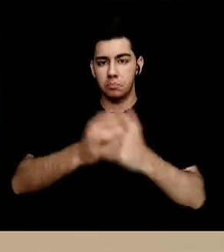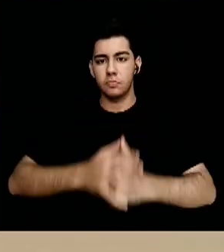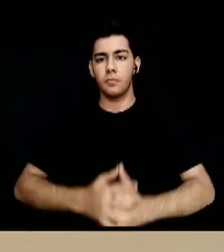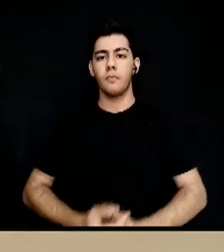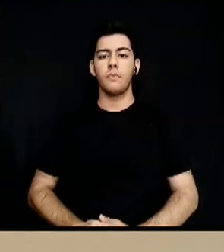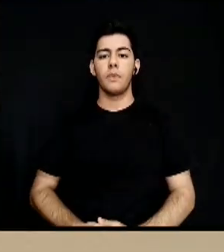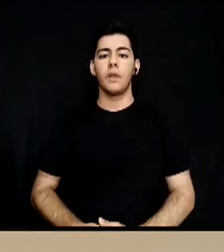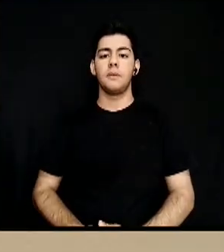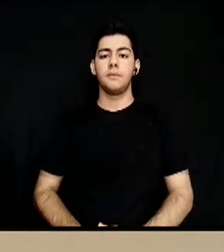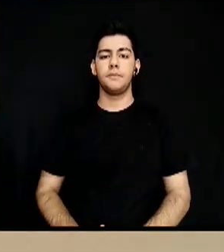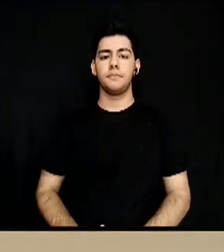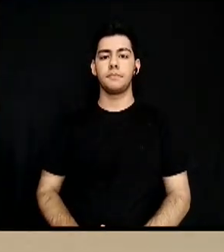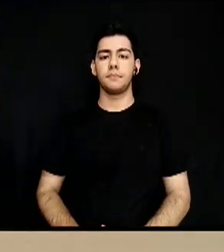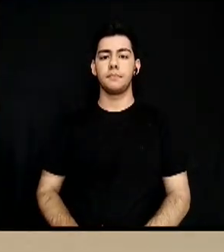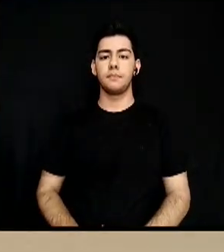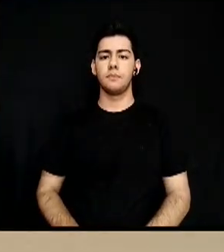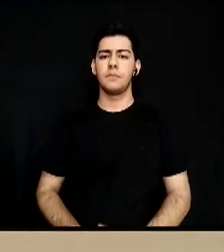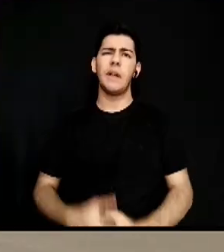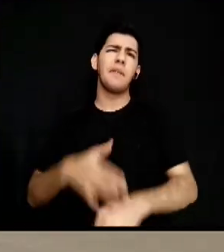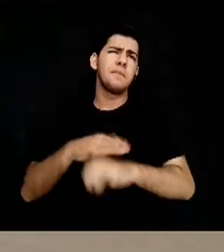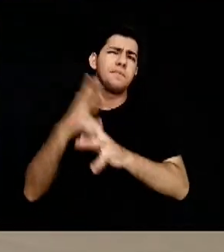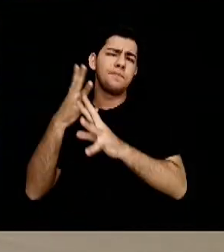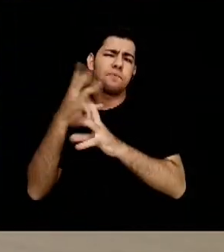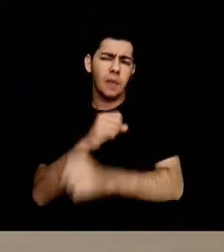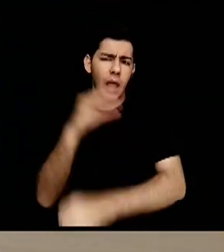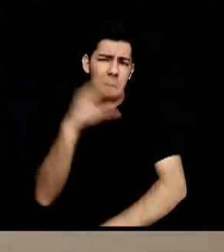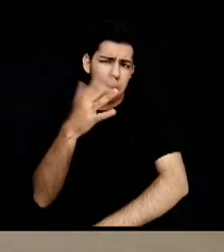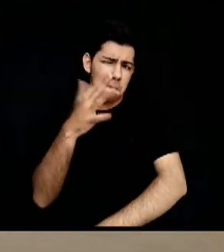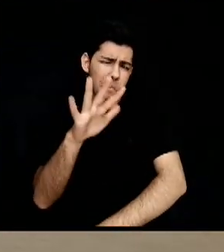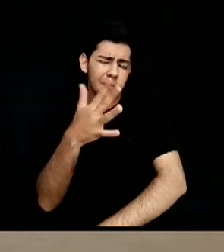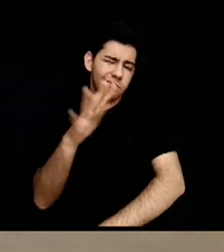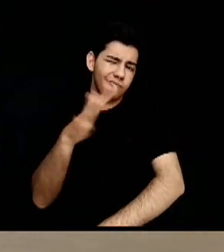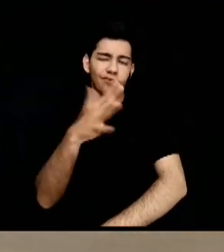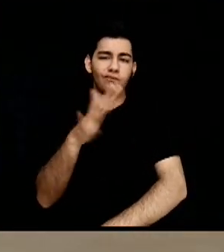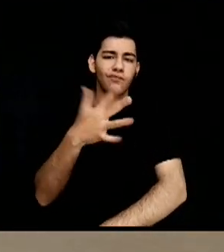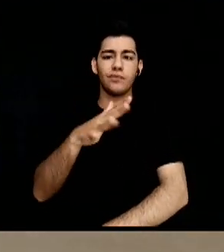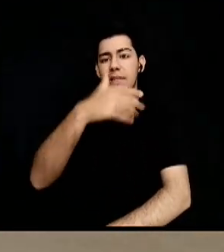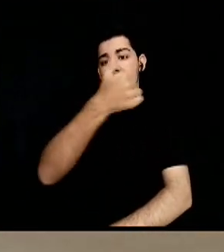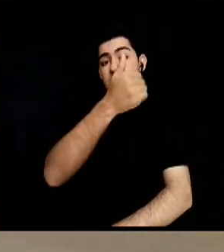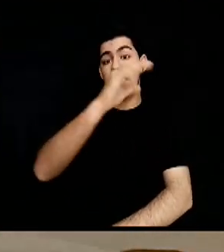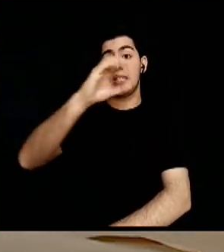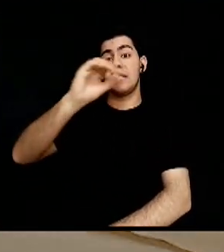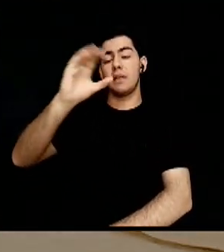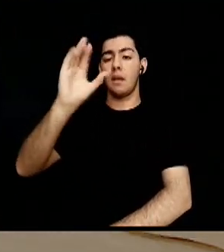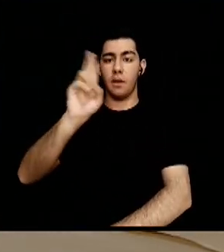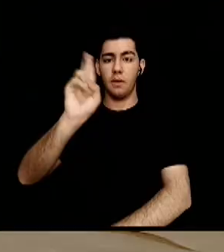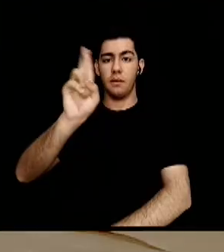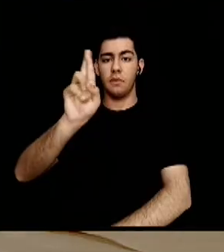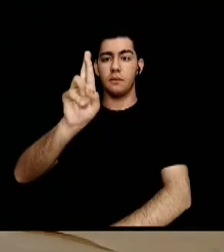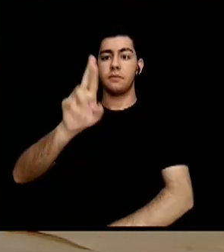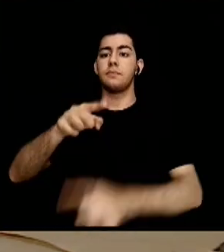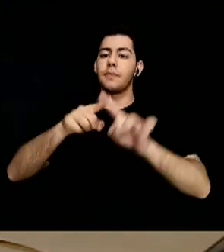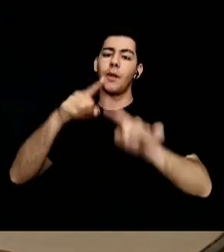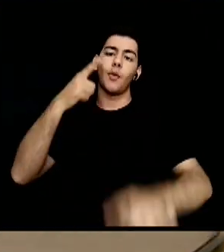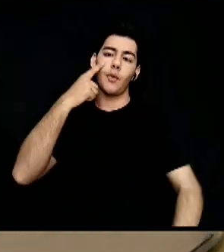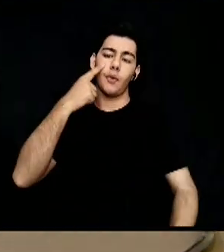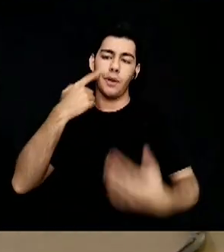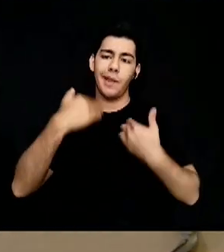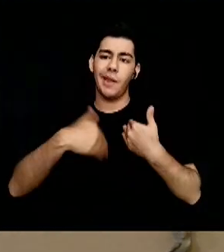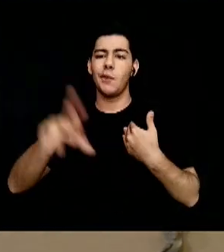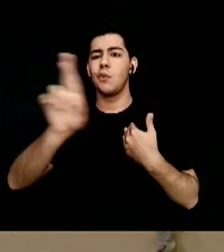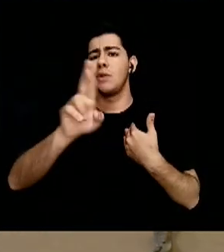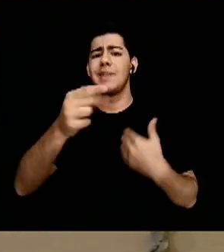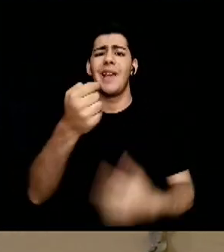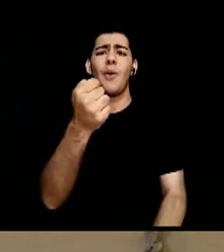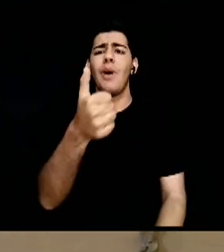Fazendo uma conta rápida aqui, você vai gastar em torno de uns R$100. Só que, olha só, eu usei quase nada de tinta,